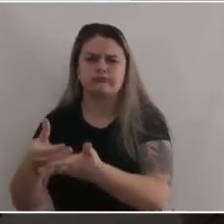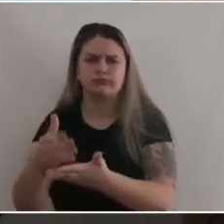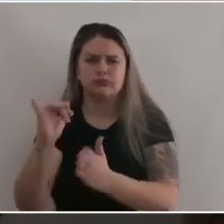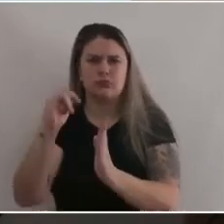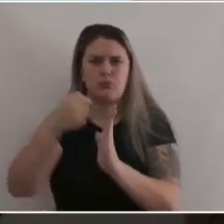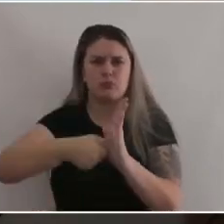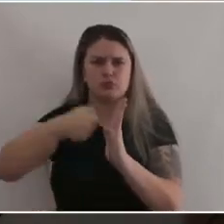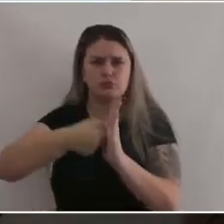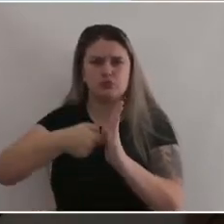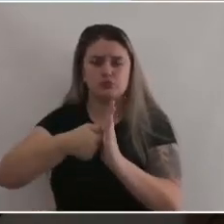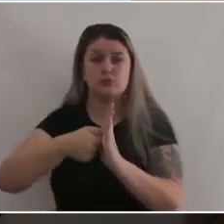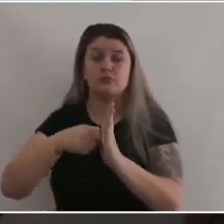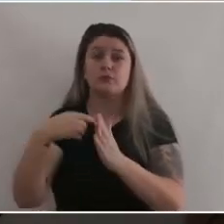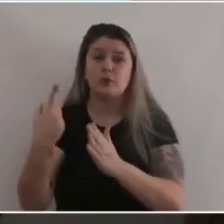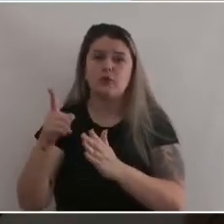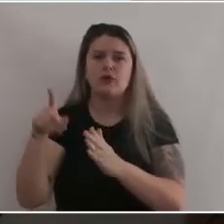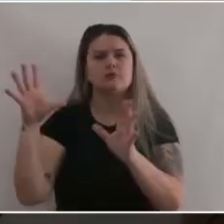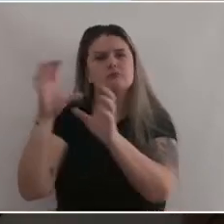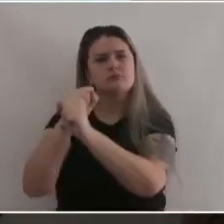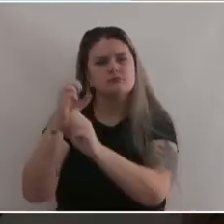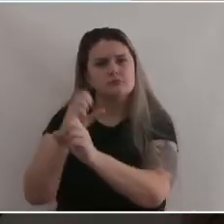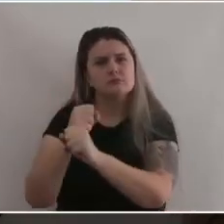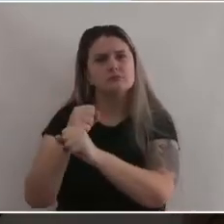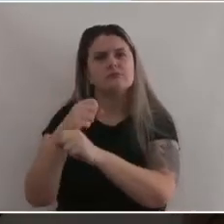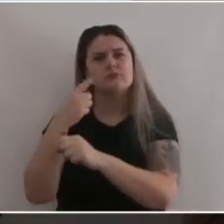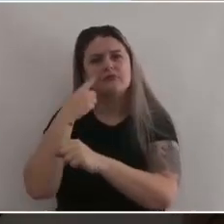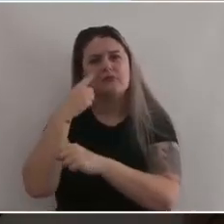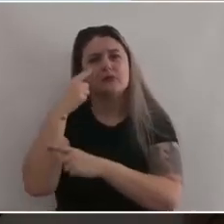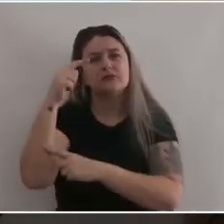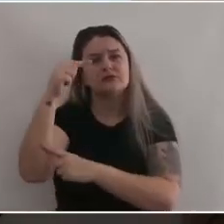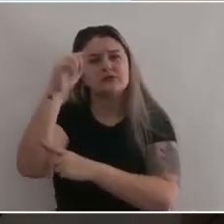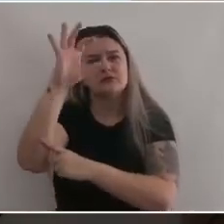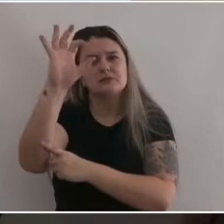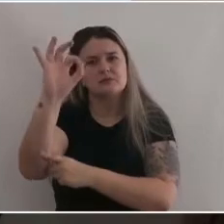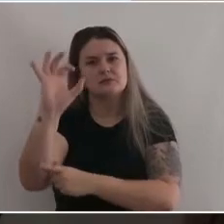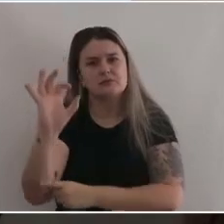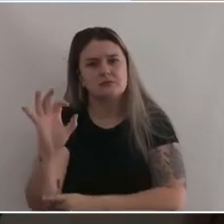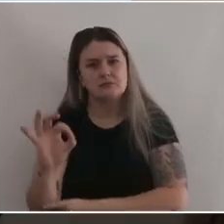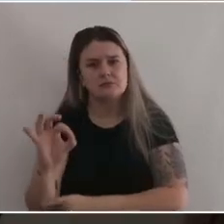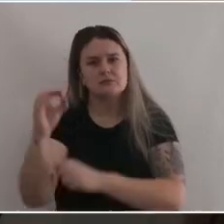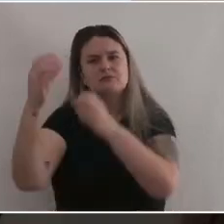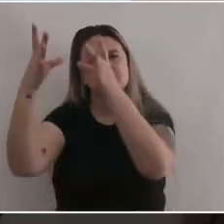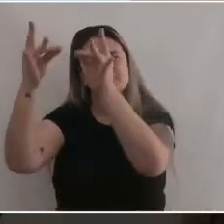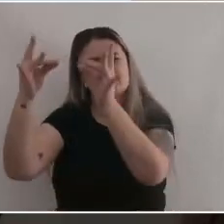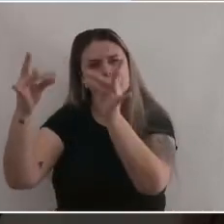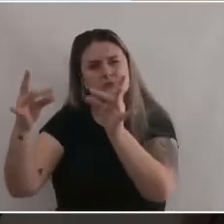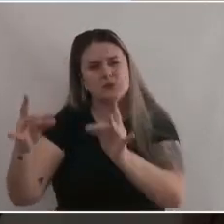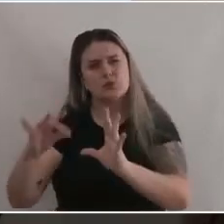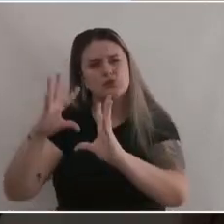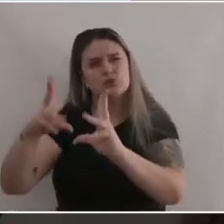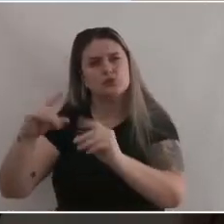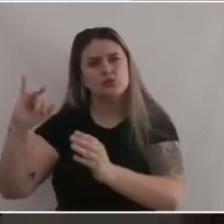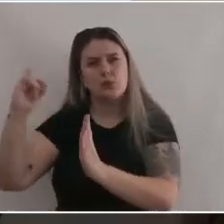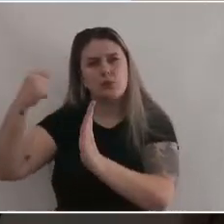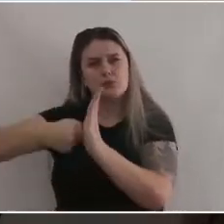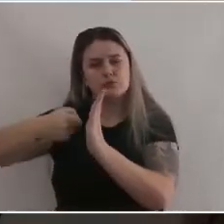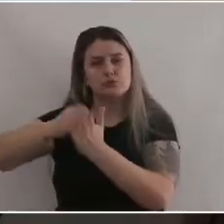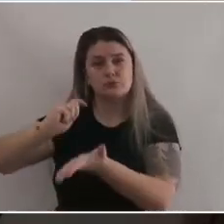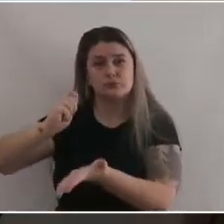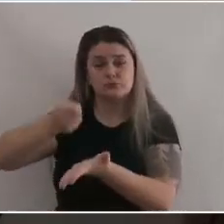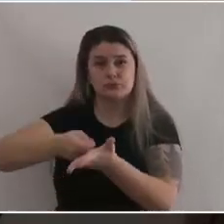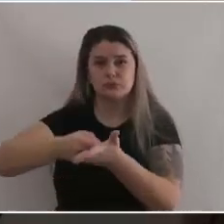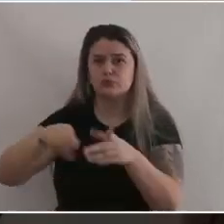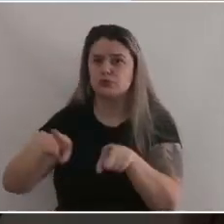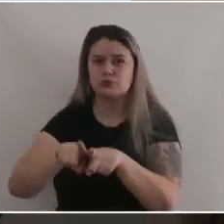impostos. Então, é feito um cálculo que é 7% da descrição de todos os impostos e as taxas